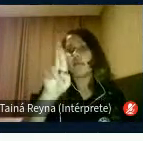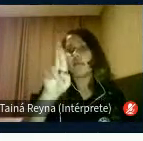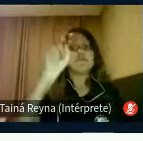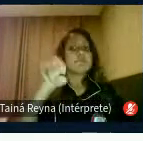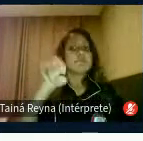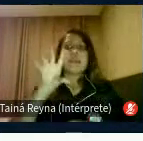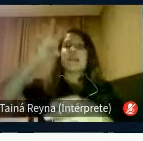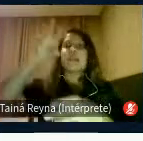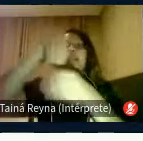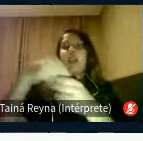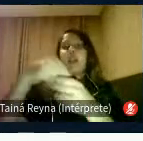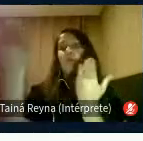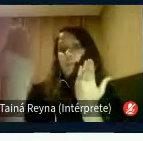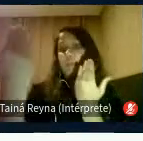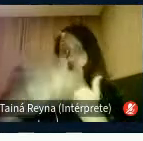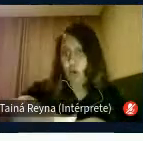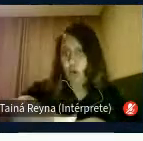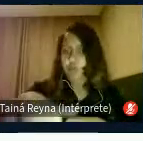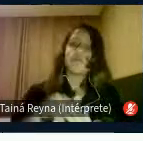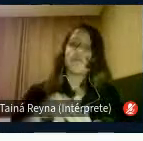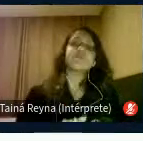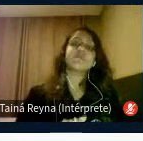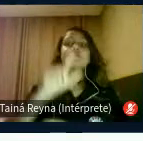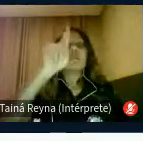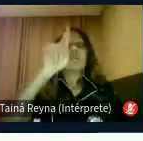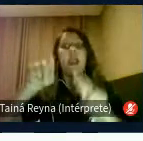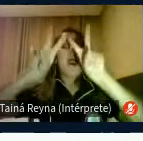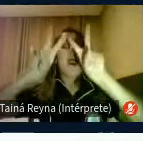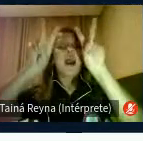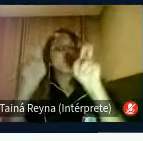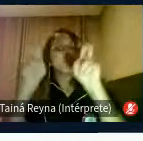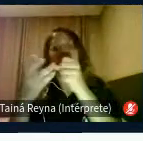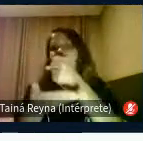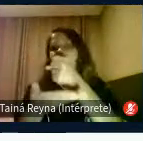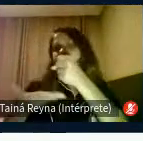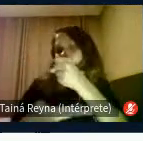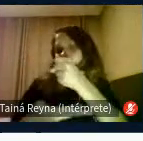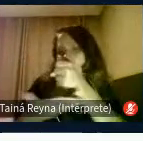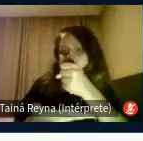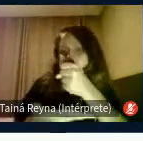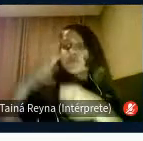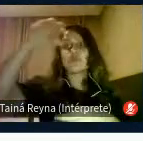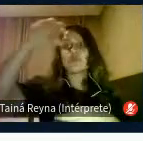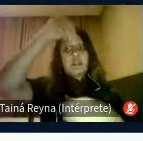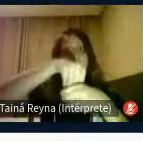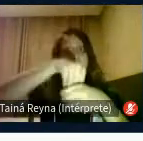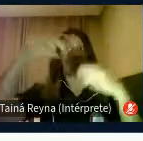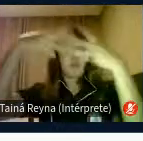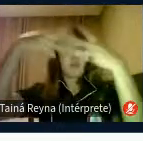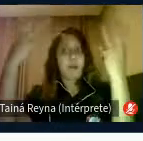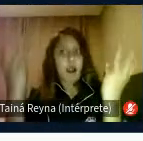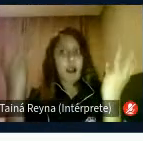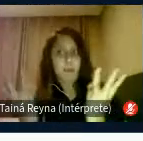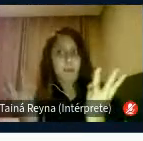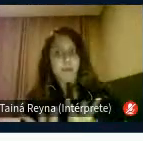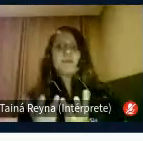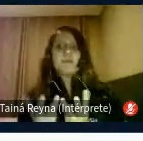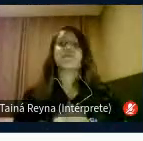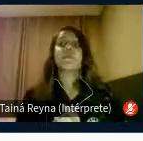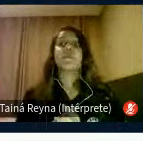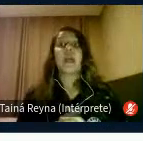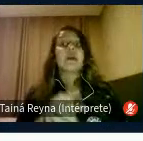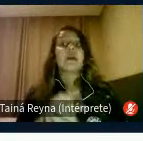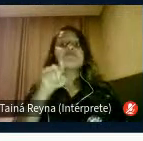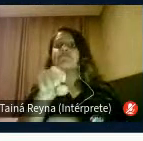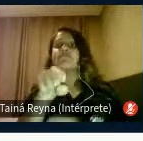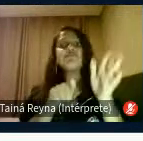de cartografia, de mapa, tá? E nessa questão, ele dá algumas cidades e